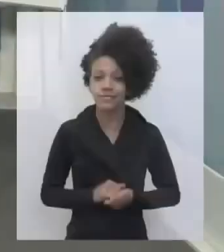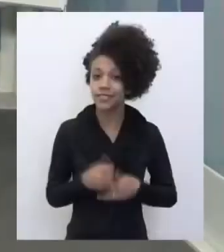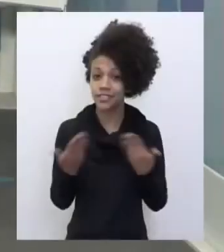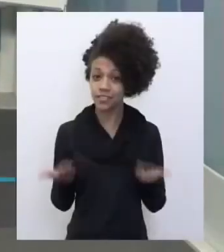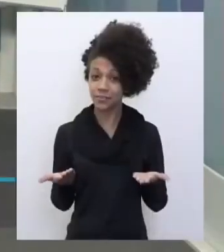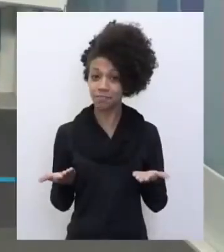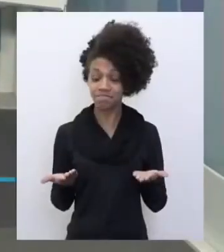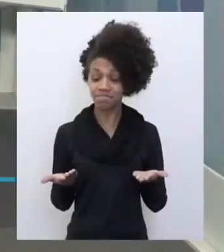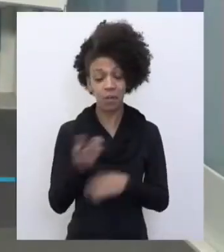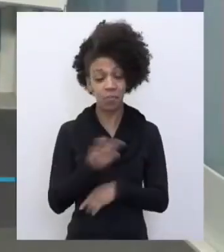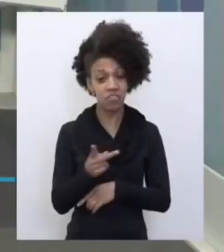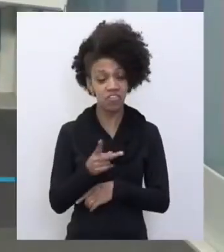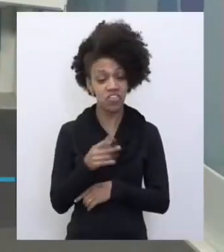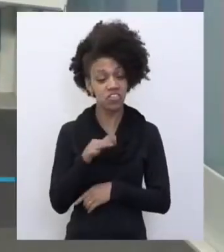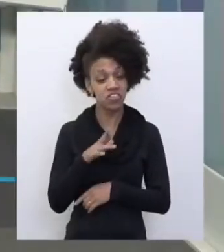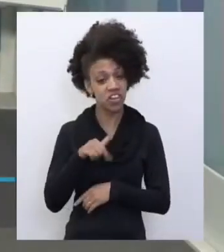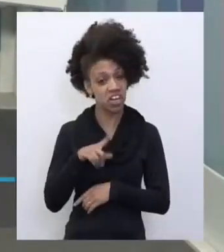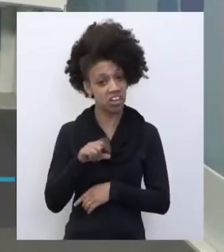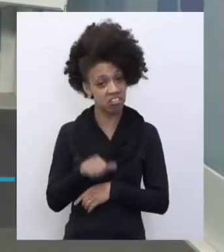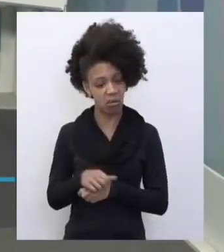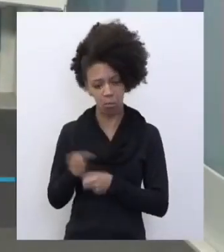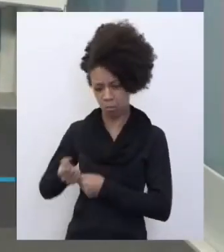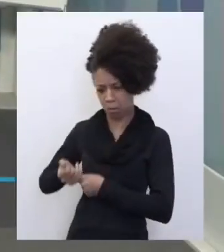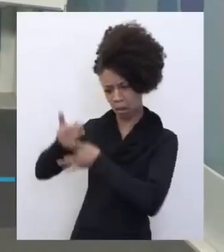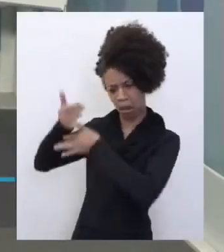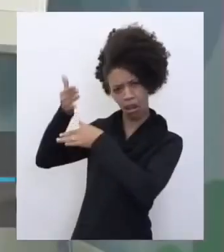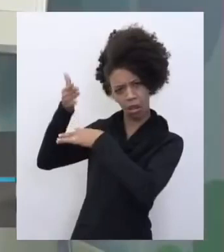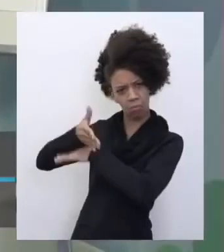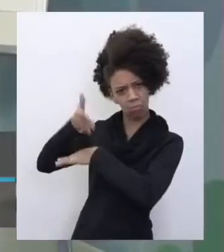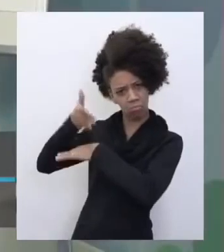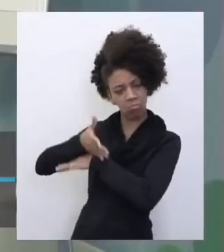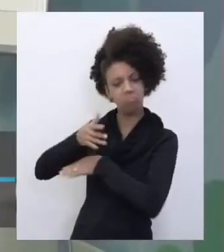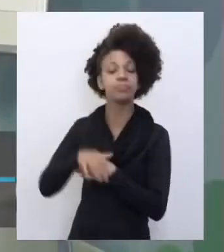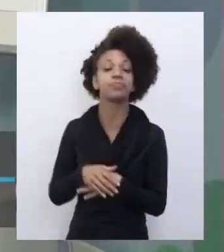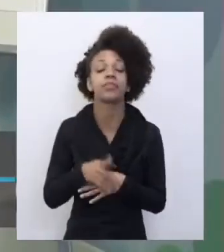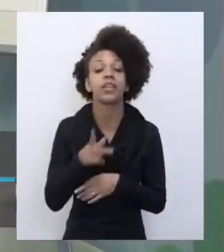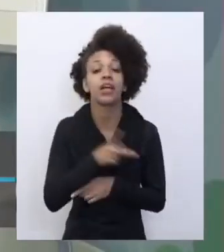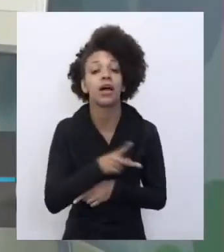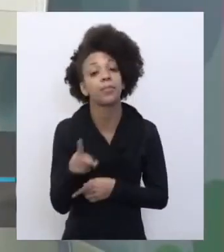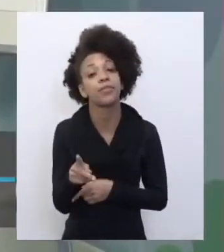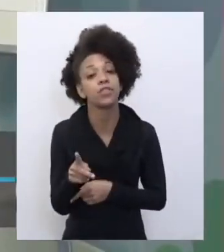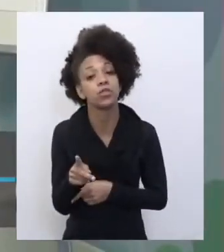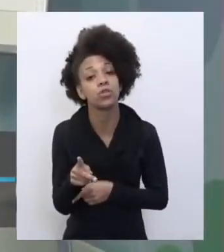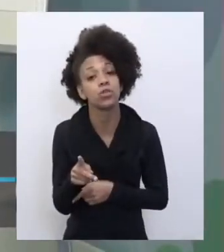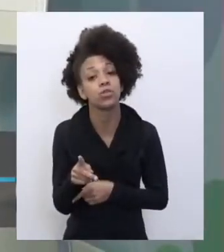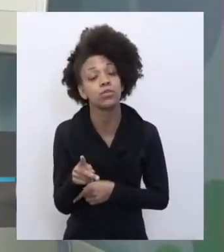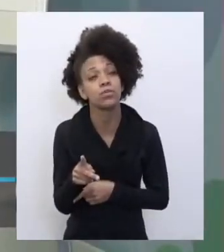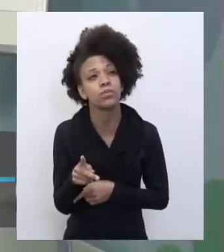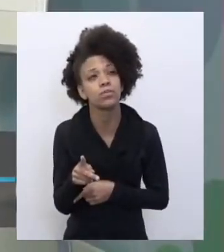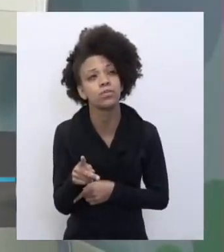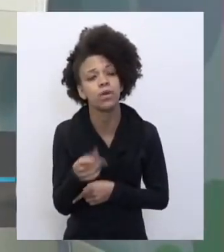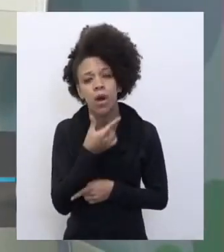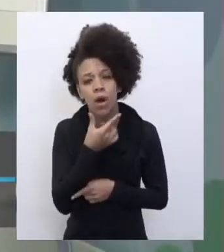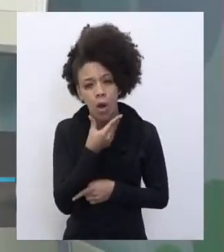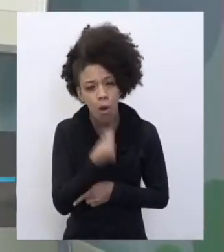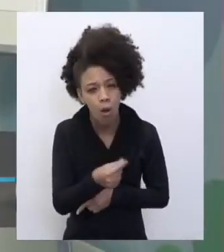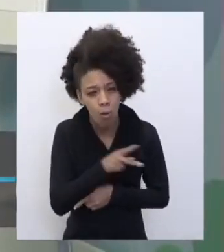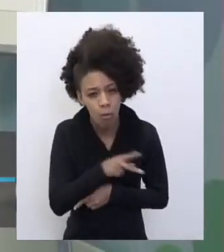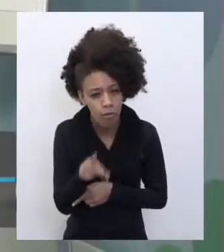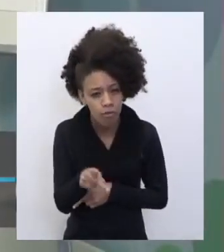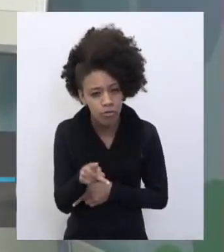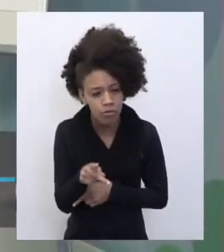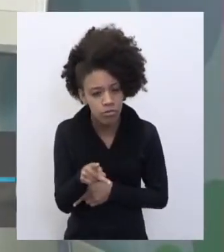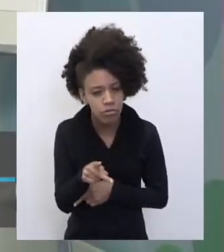Olha só, professora Fernanda, bastante interação, tá? A professora, o professor Águida,